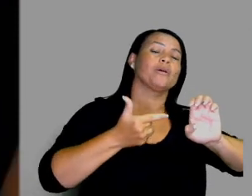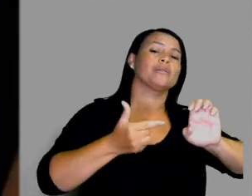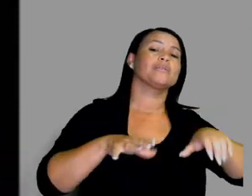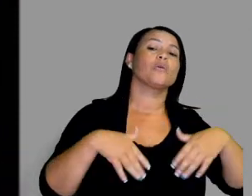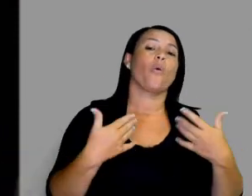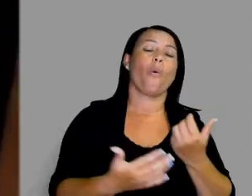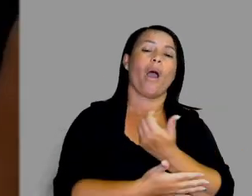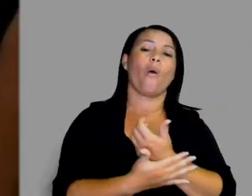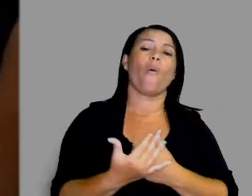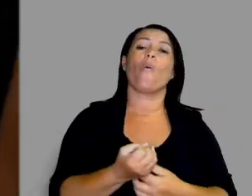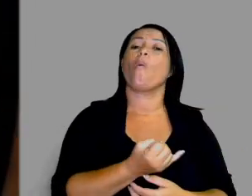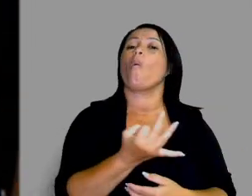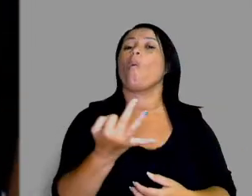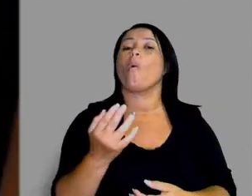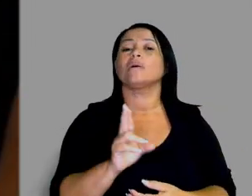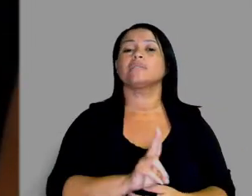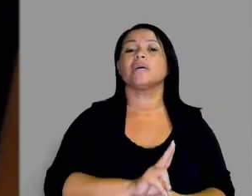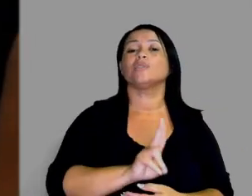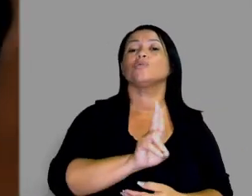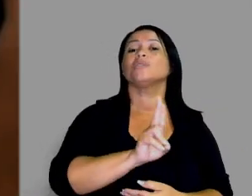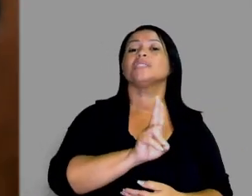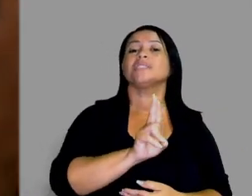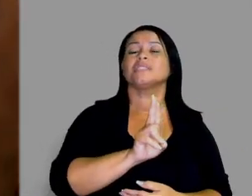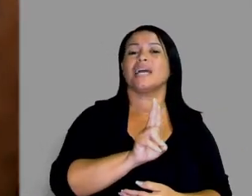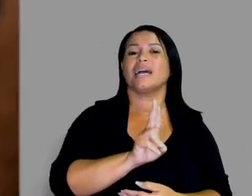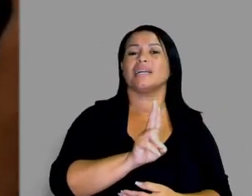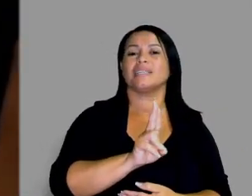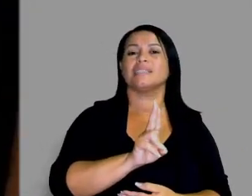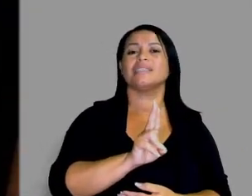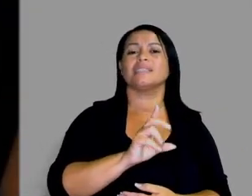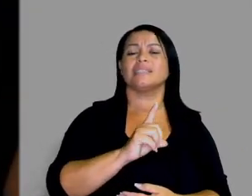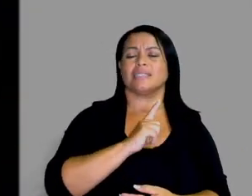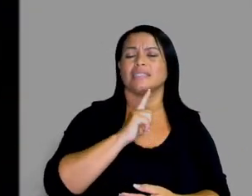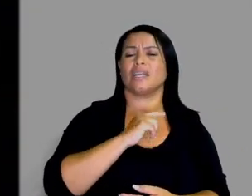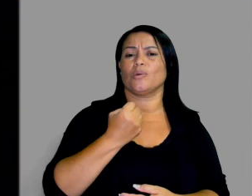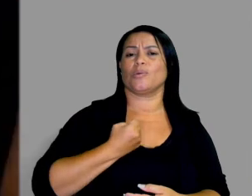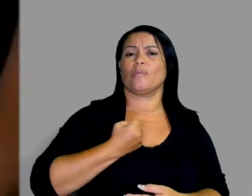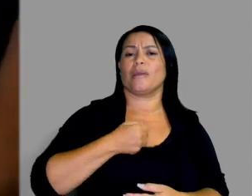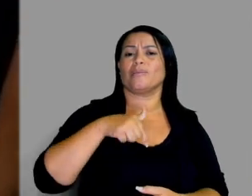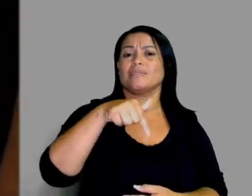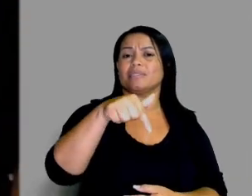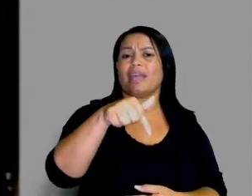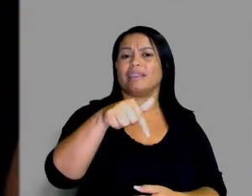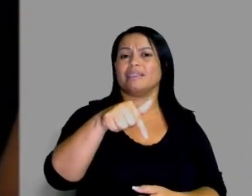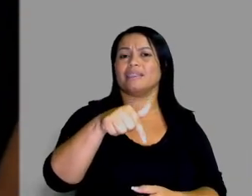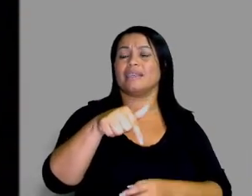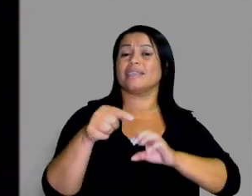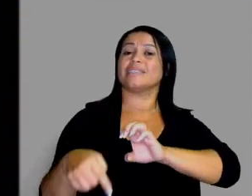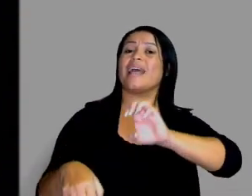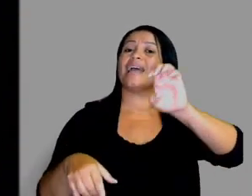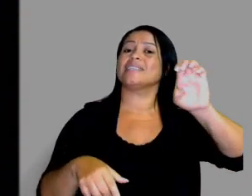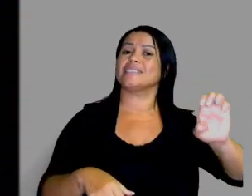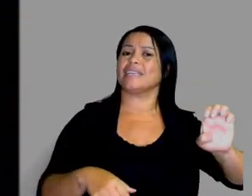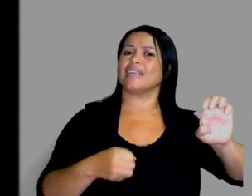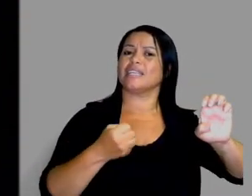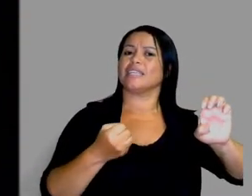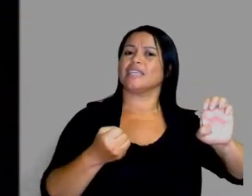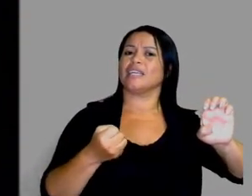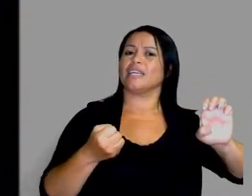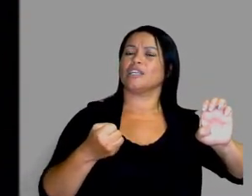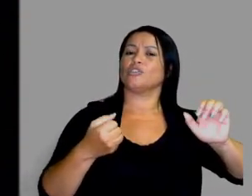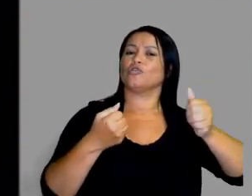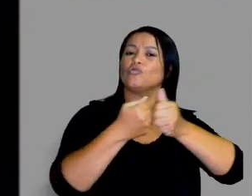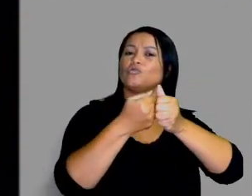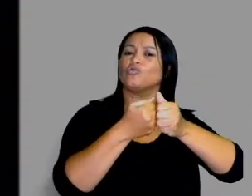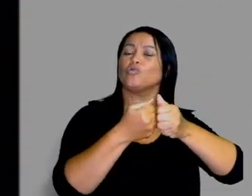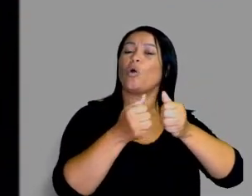gente, quantas unidades representa o algarismo 7, que está à esquerda